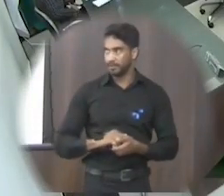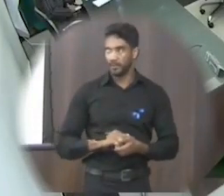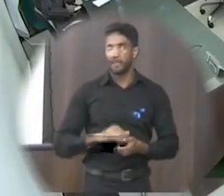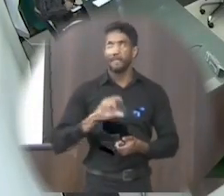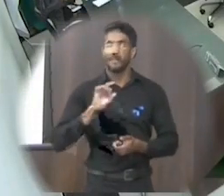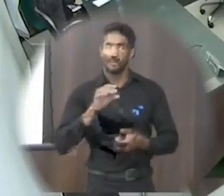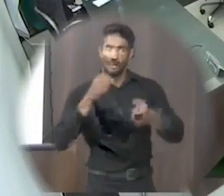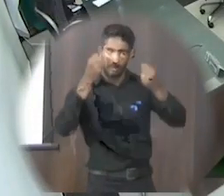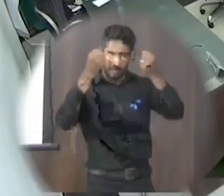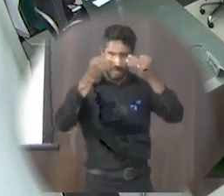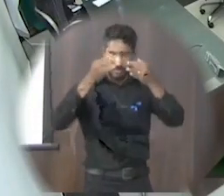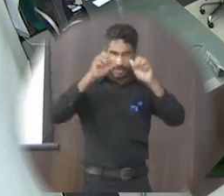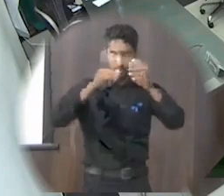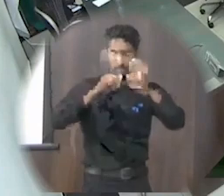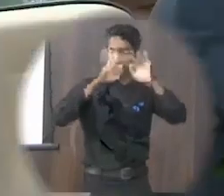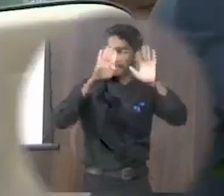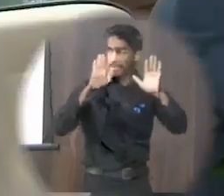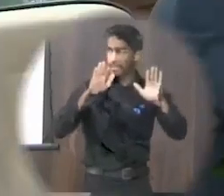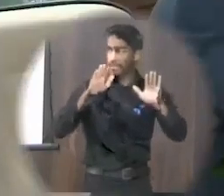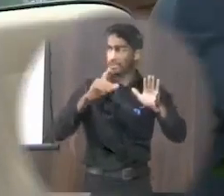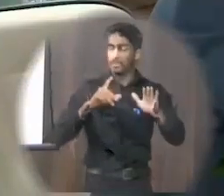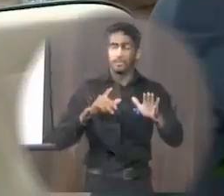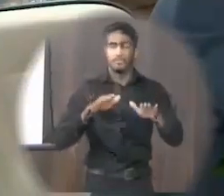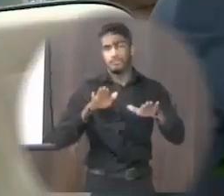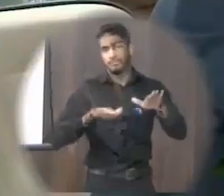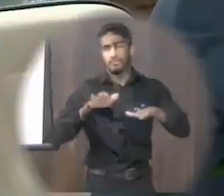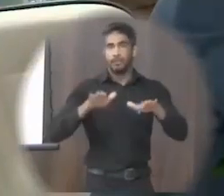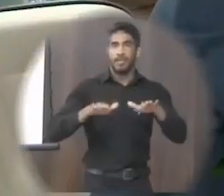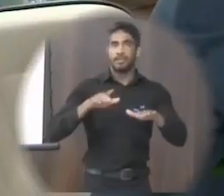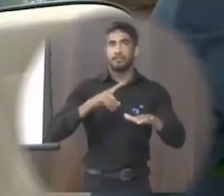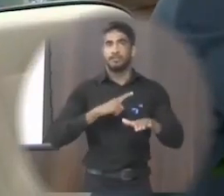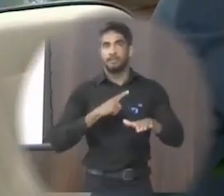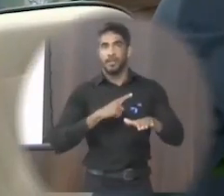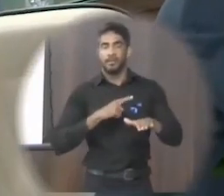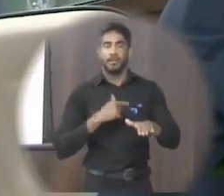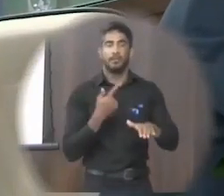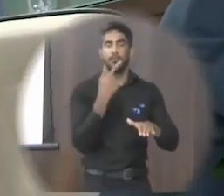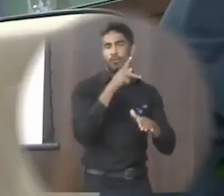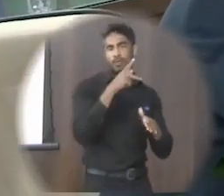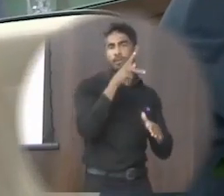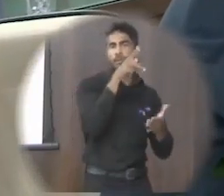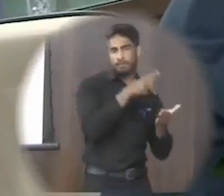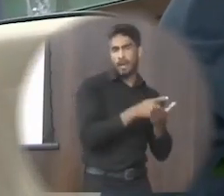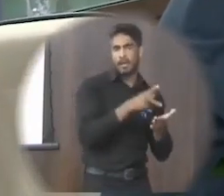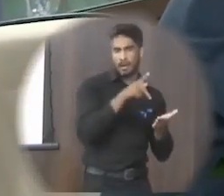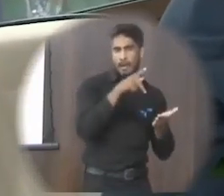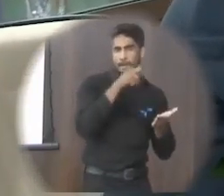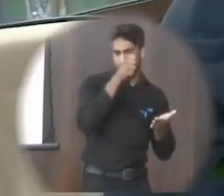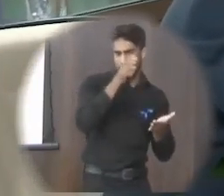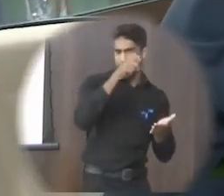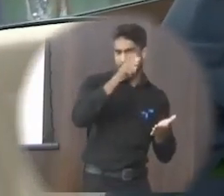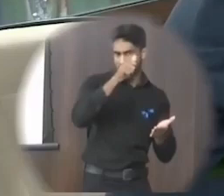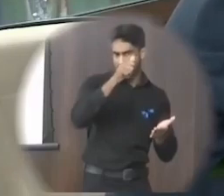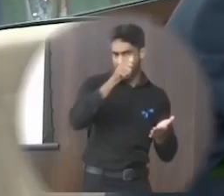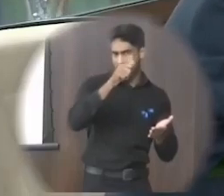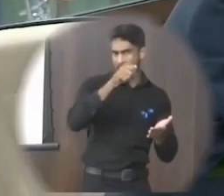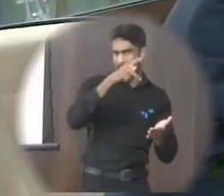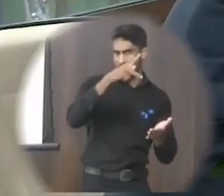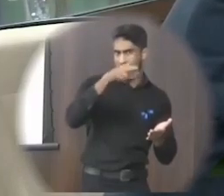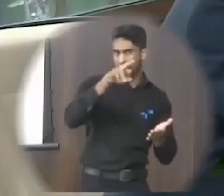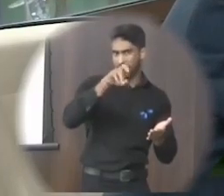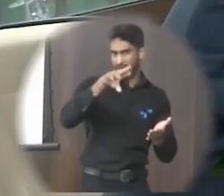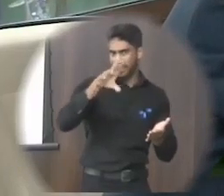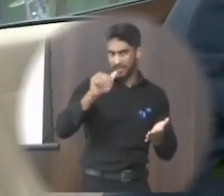para esclarecer o que o Léo está falando, quem tem hoje previdência complementar, isso é uma previdência privada, sabe como que é? Você paga para ter uma renda a